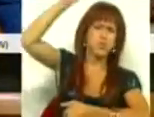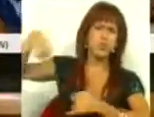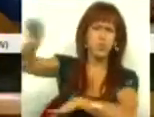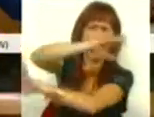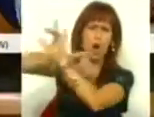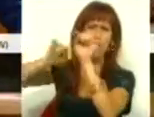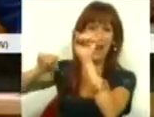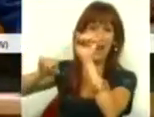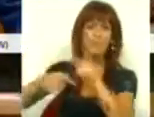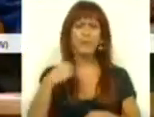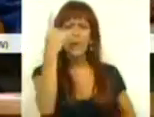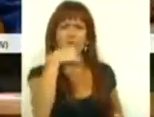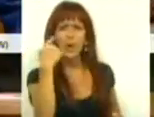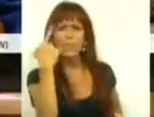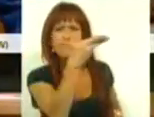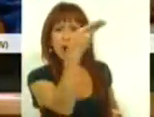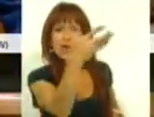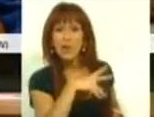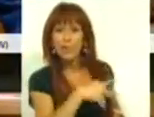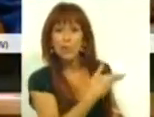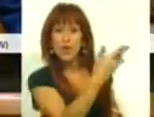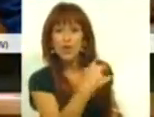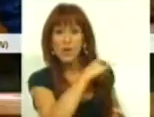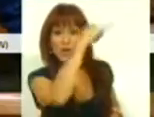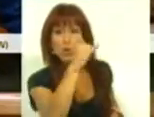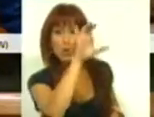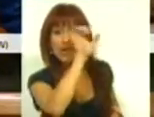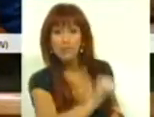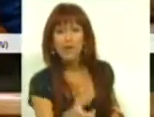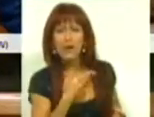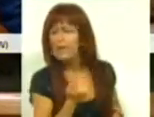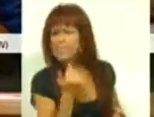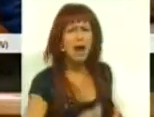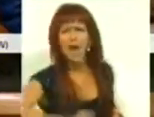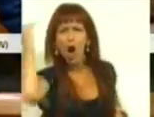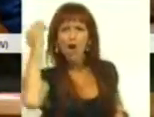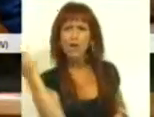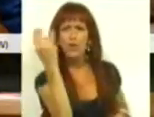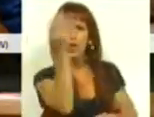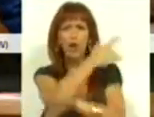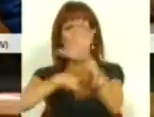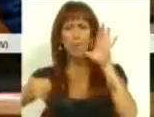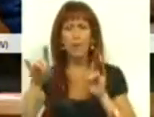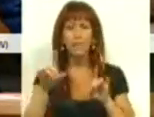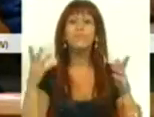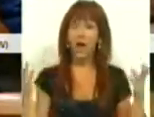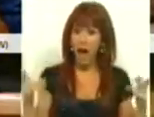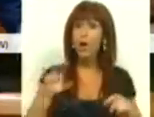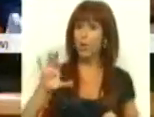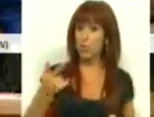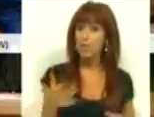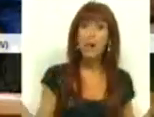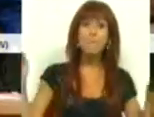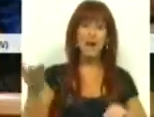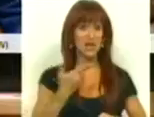da Europa. Esta figura mostra que Portugal é o segundo país mais endividado da União Europeia e é o